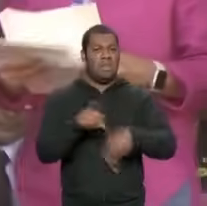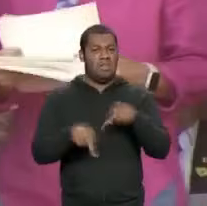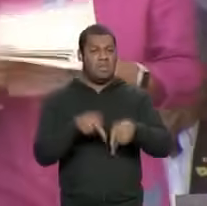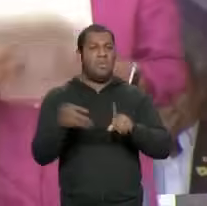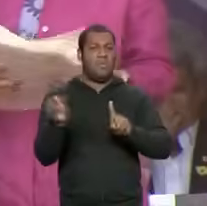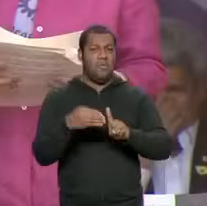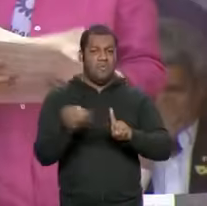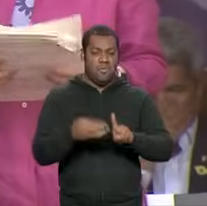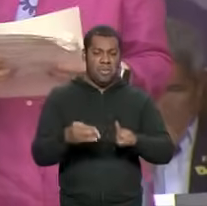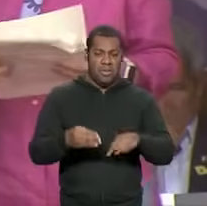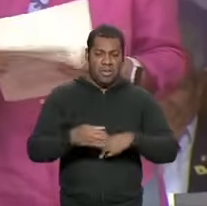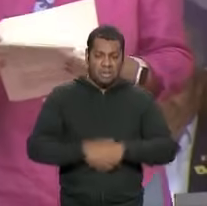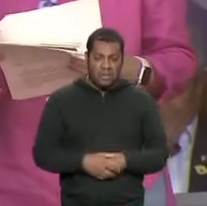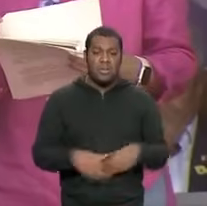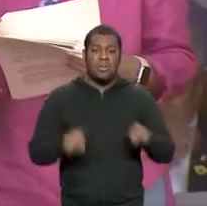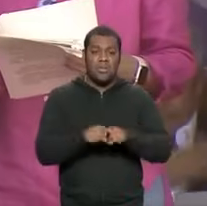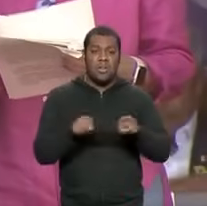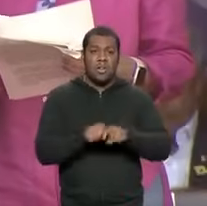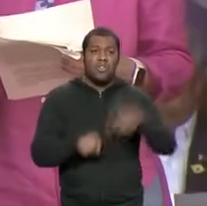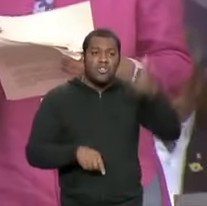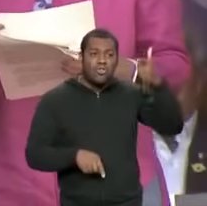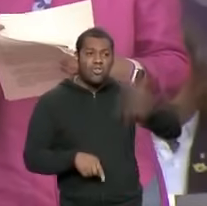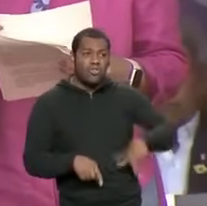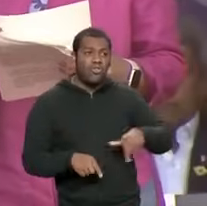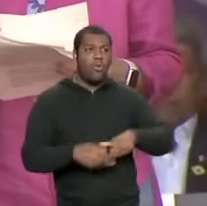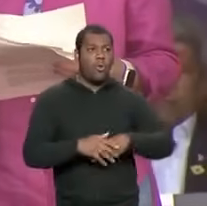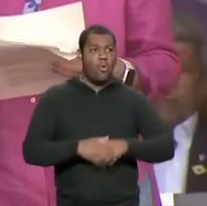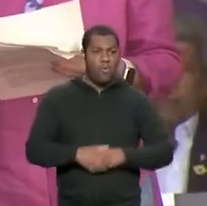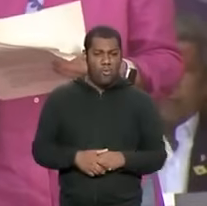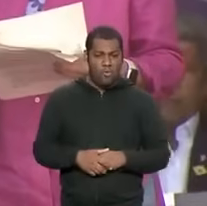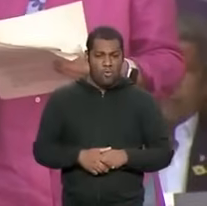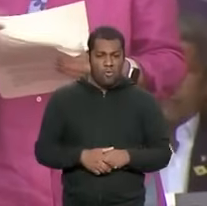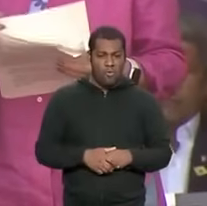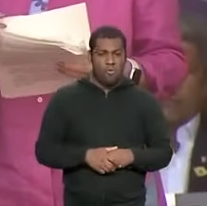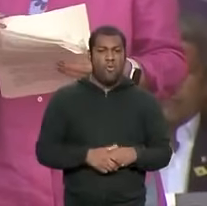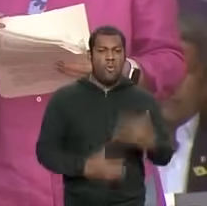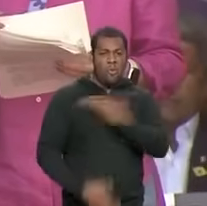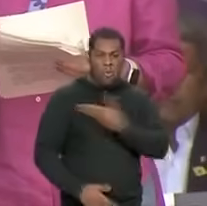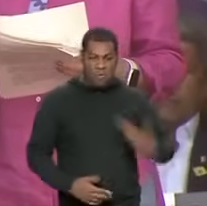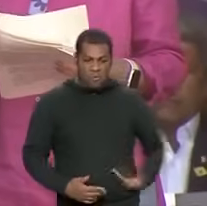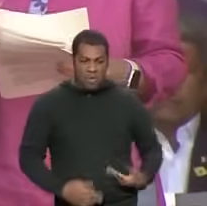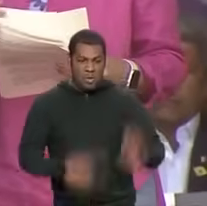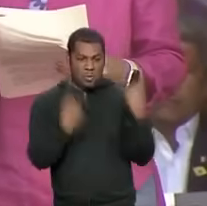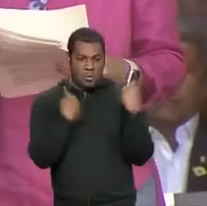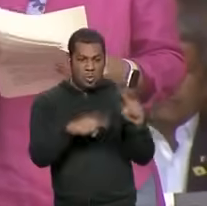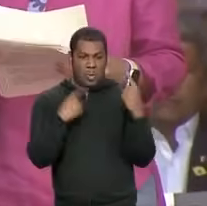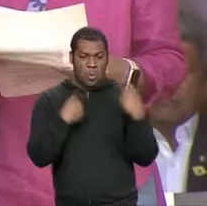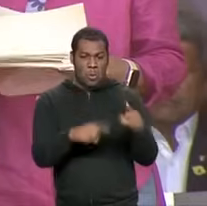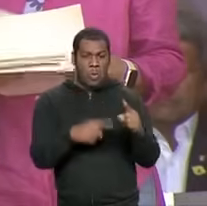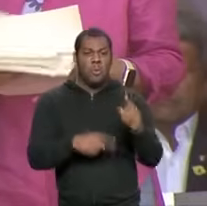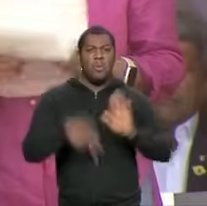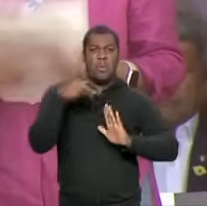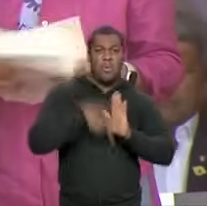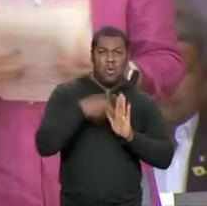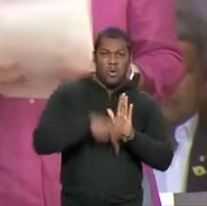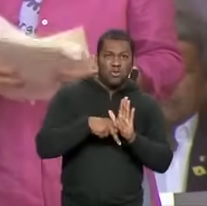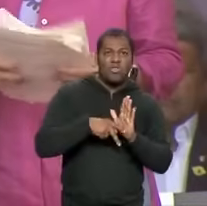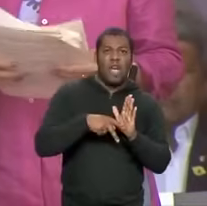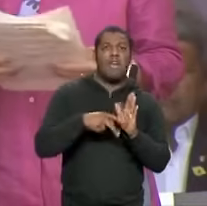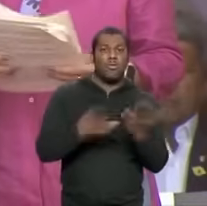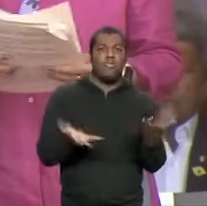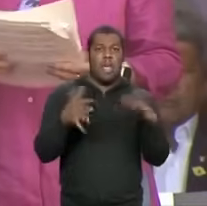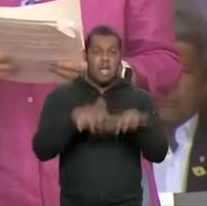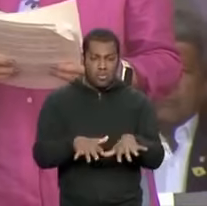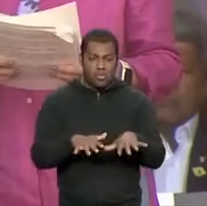ou pior que Voltaria a usar toda a sua força para perseguir nosso projeto de um país inclusivo